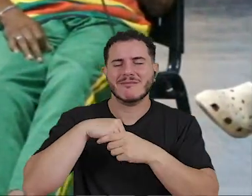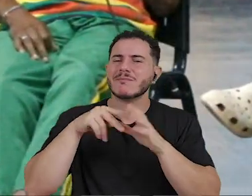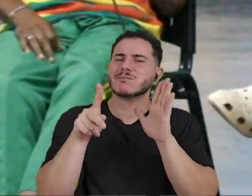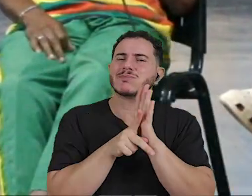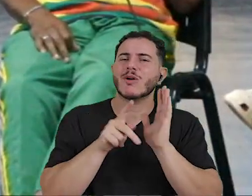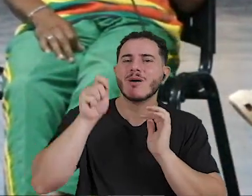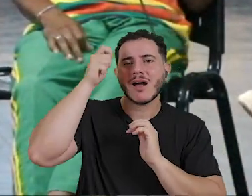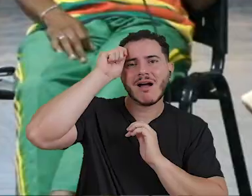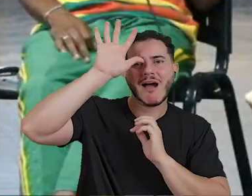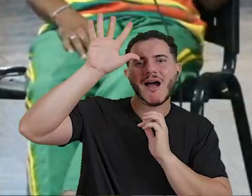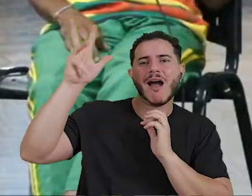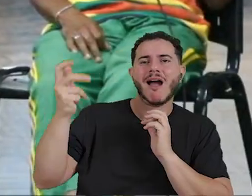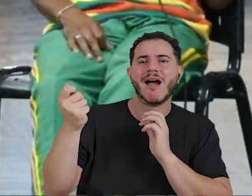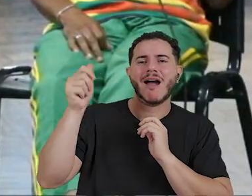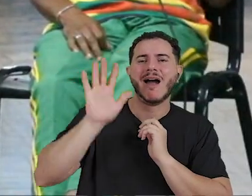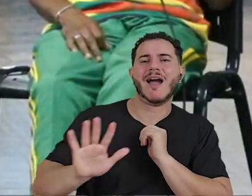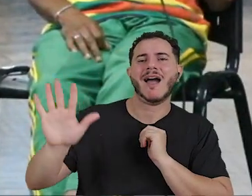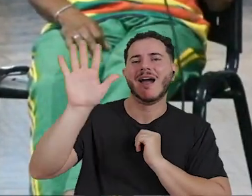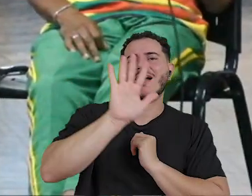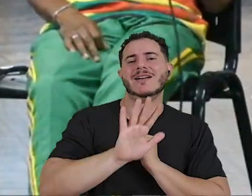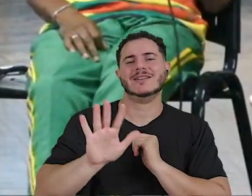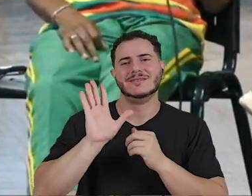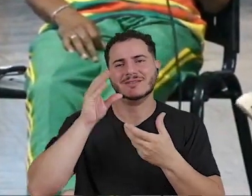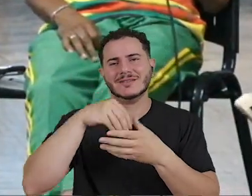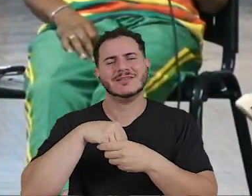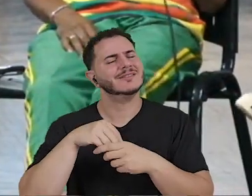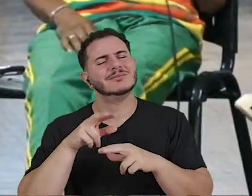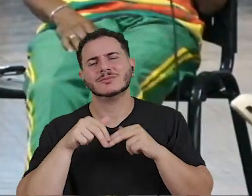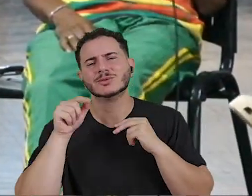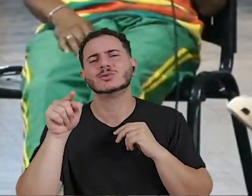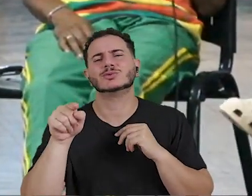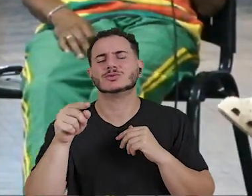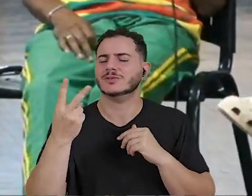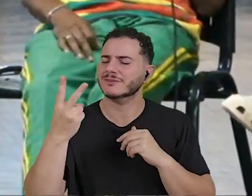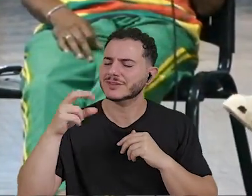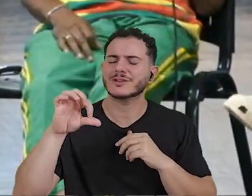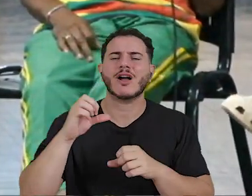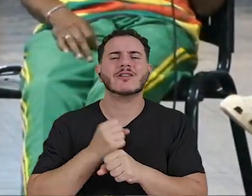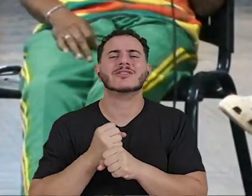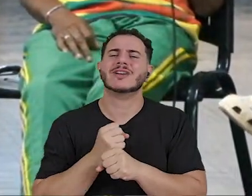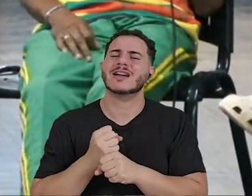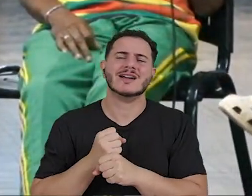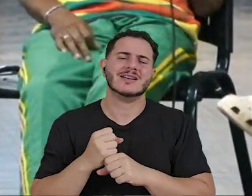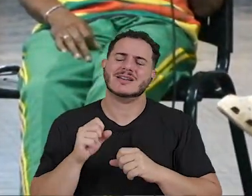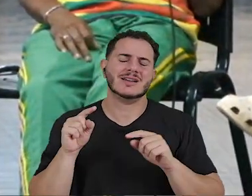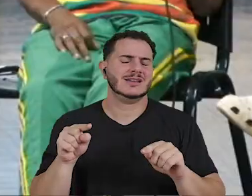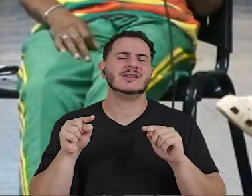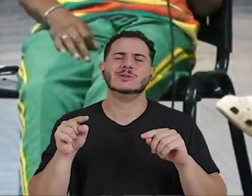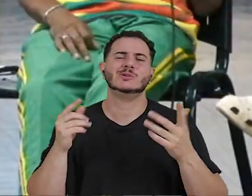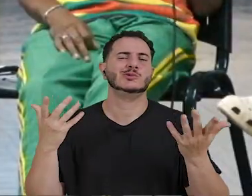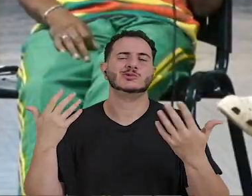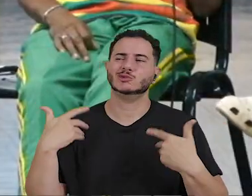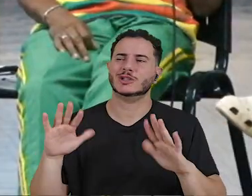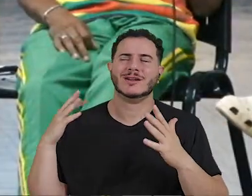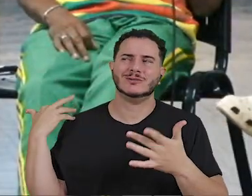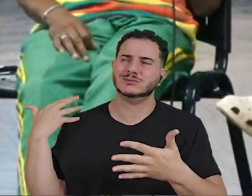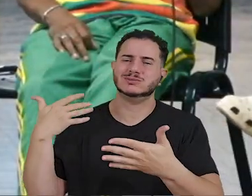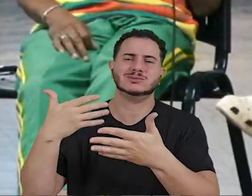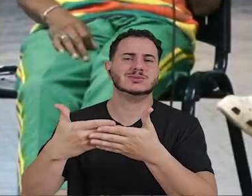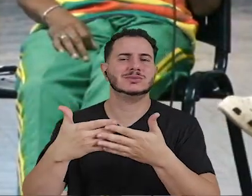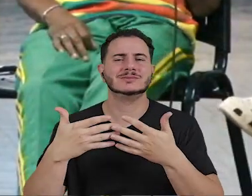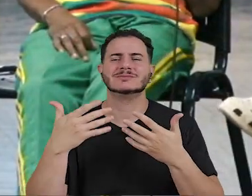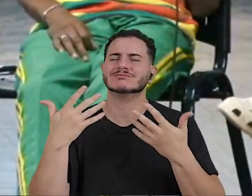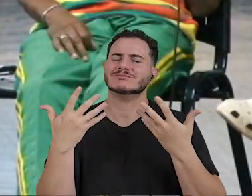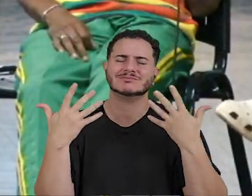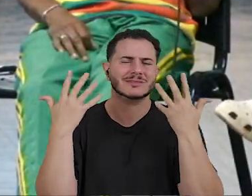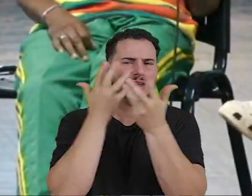África, correto? E é isso aí. 29 anos a gente vai fazer, tá entendendo? A história do Raiz é